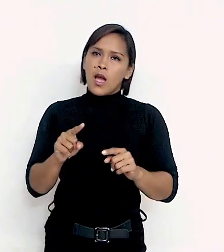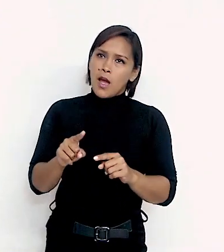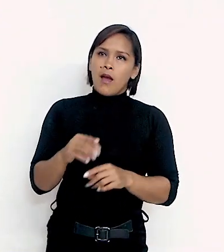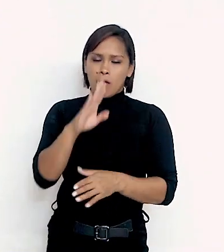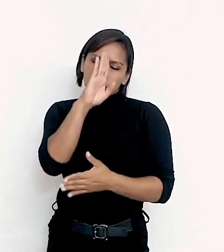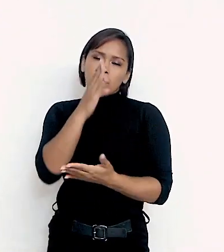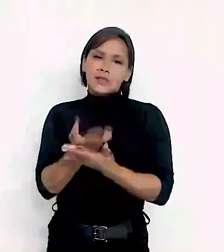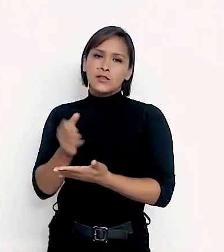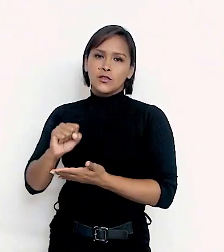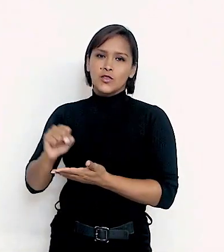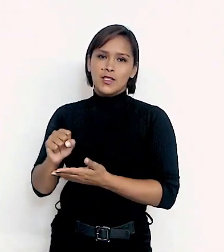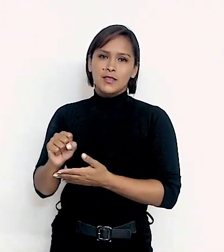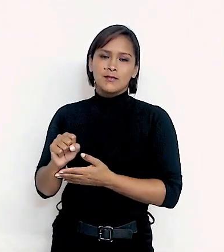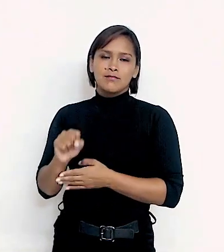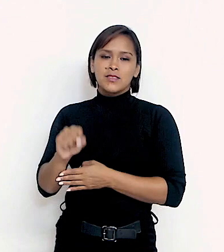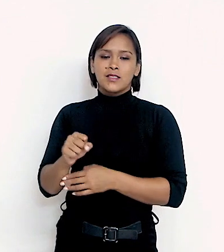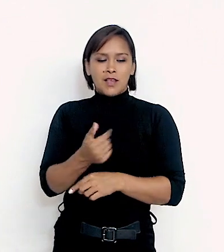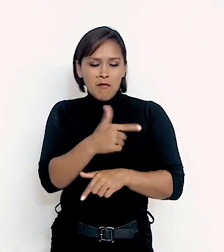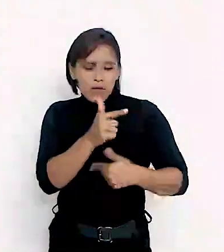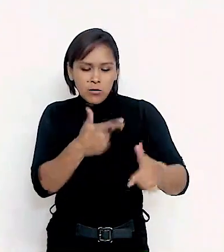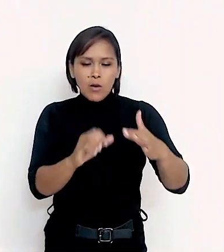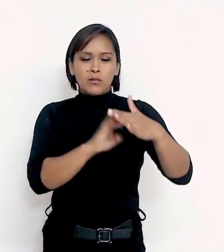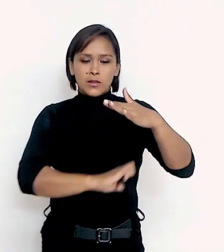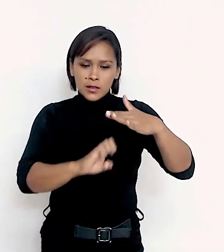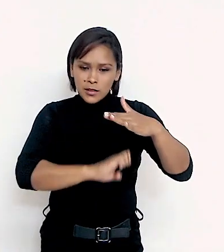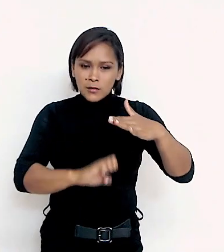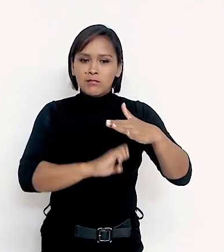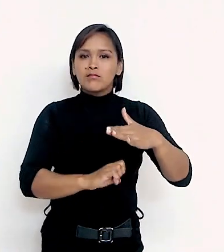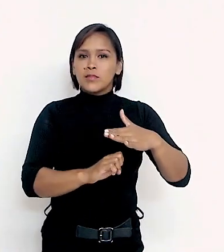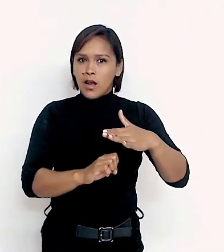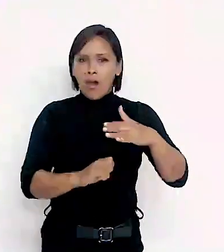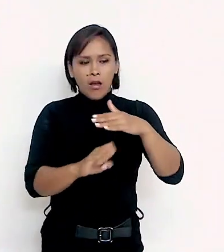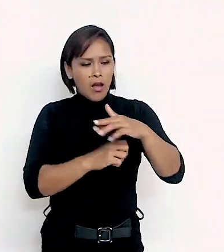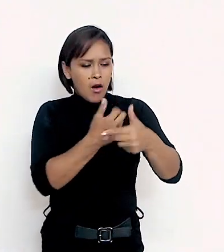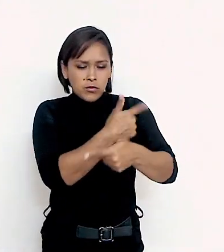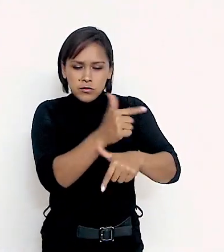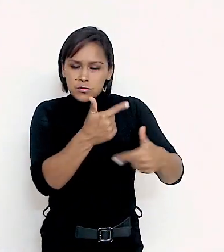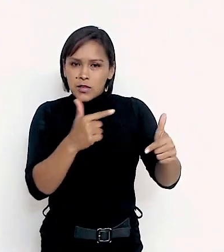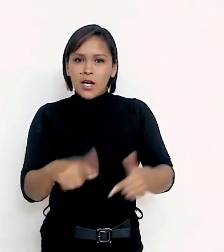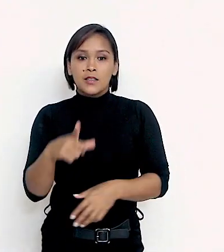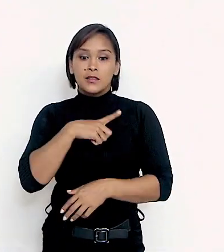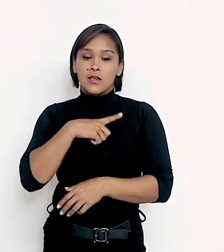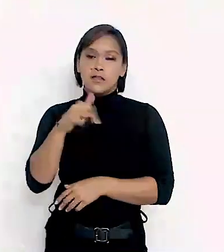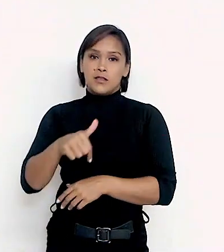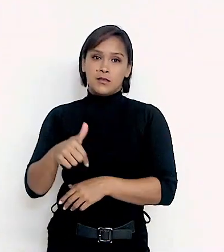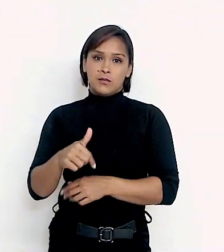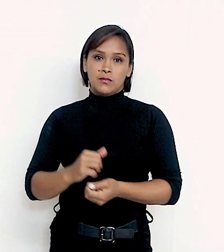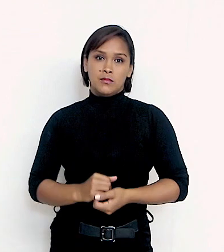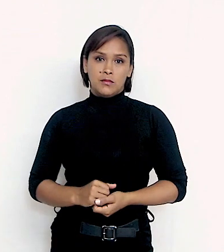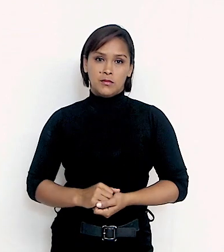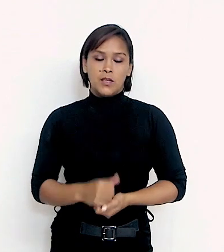provavelmente faria com que muitas empresas fosse a bancarrota e nós temos isso aqui é